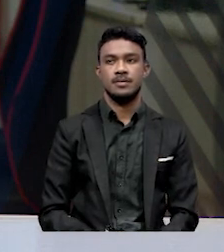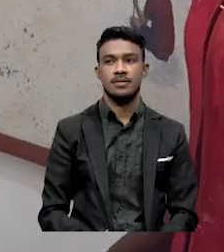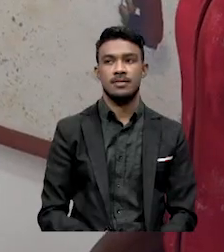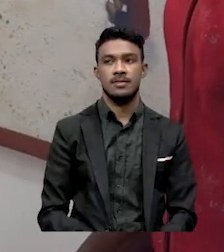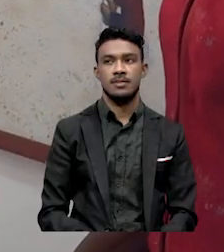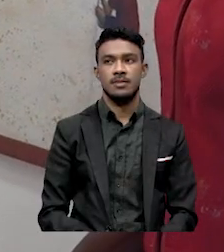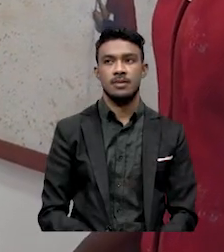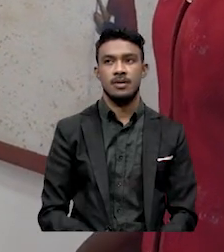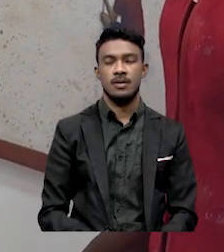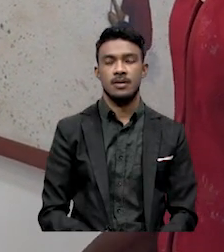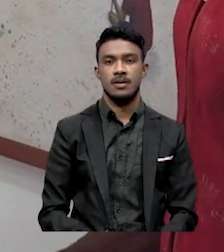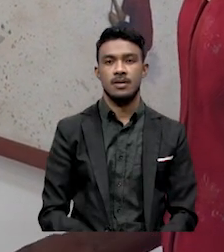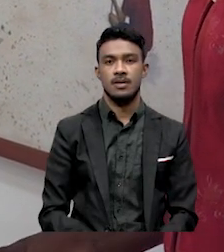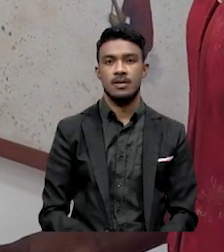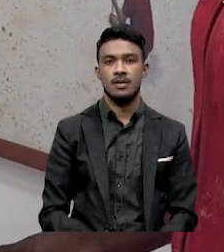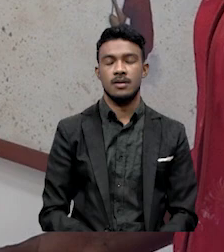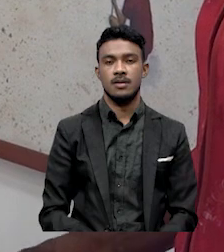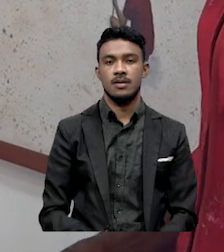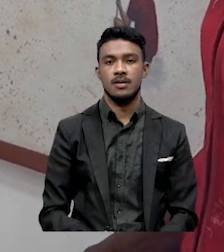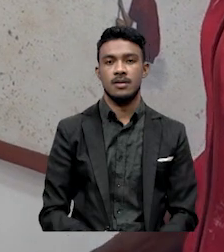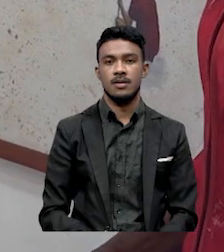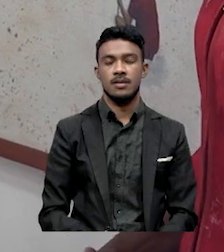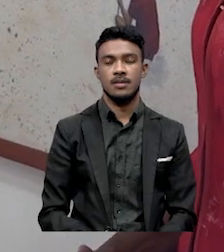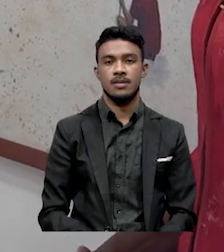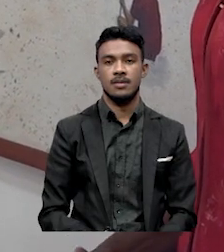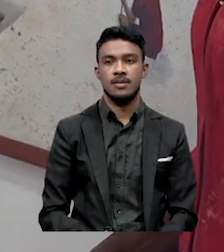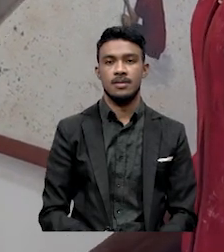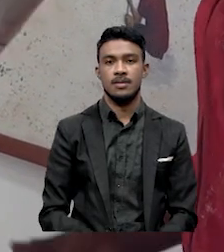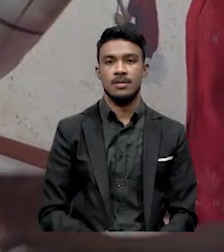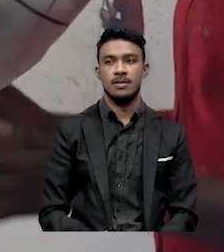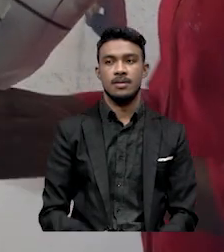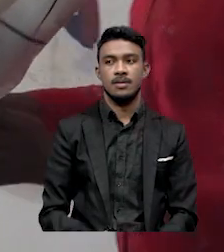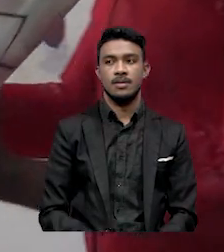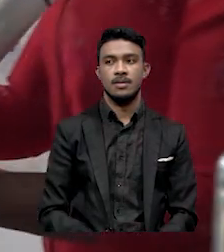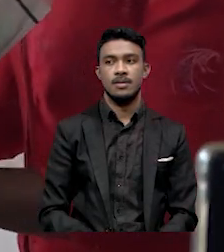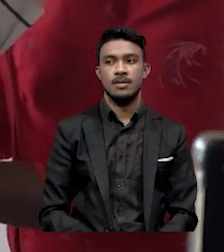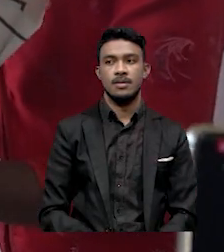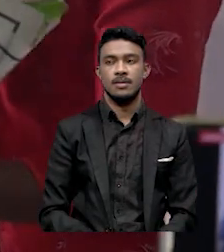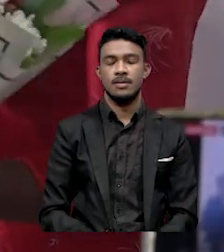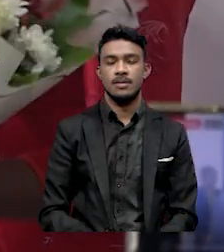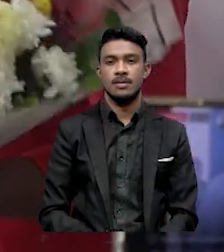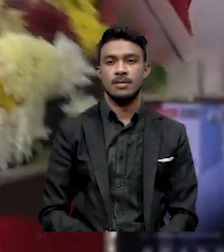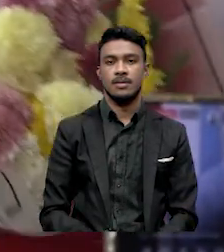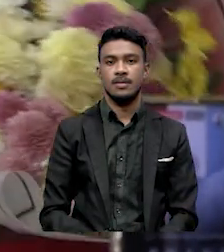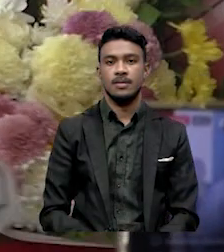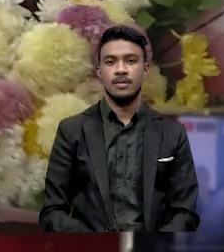O país dos golfinhos e o país de crocodilo. Muito